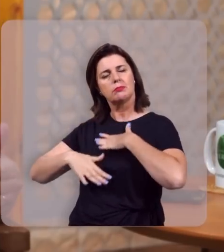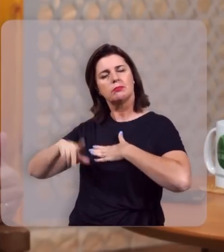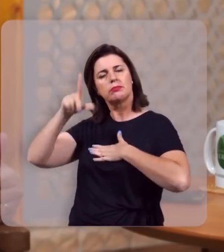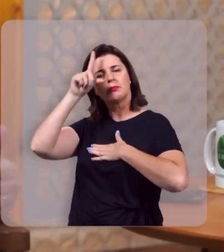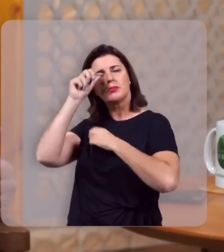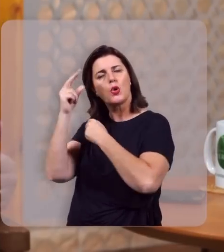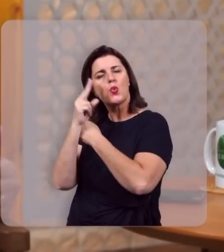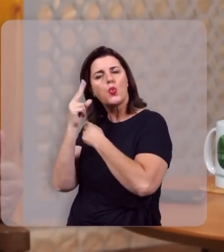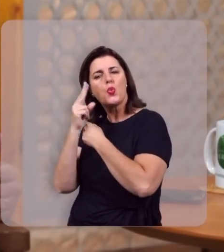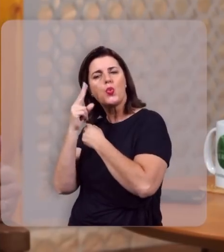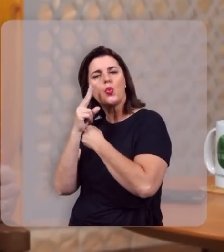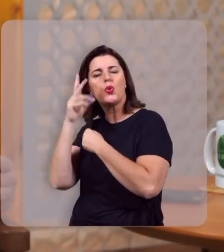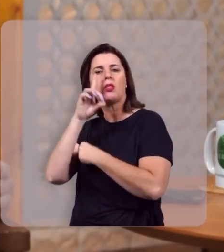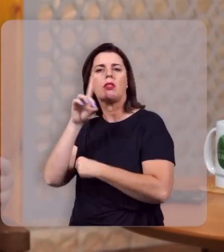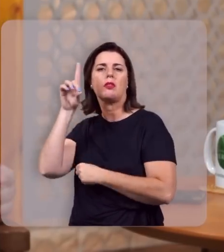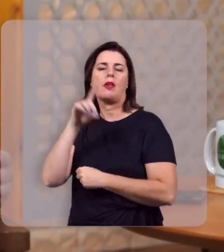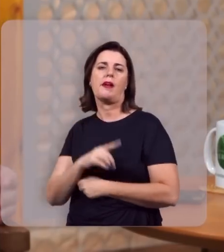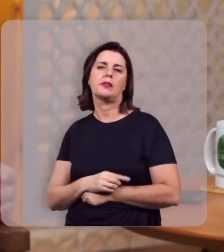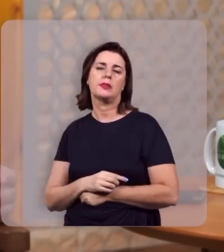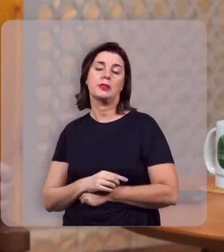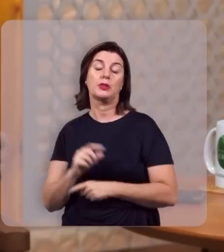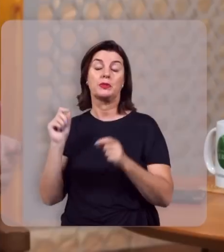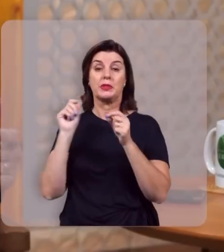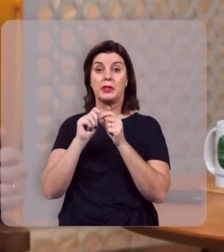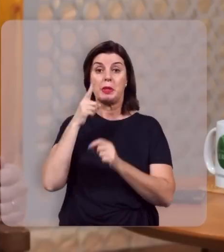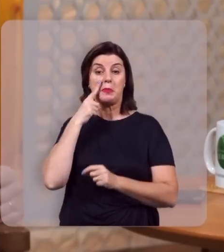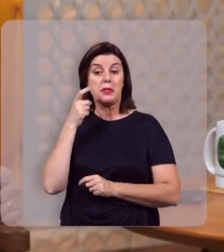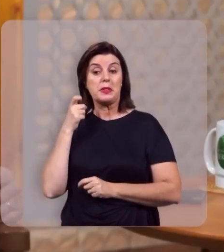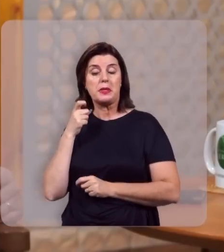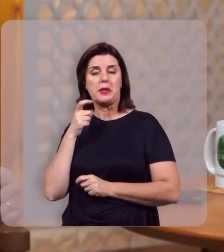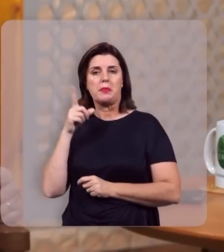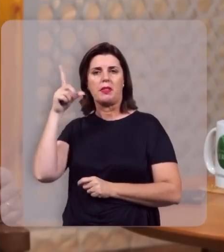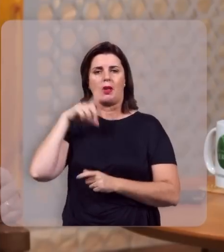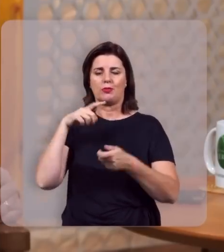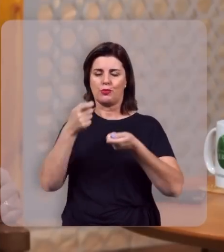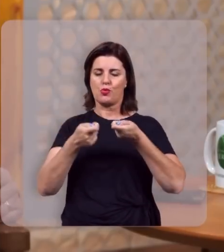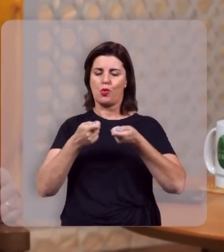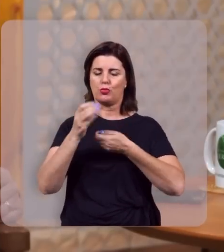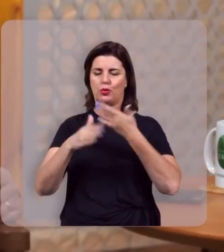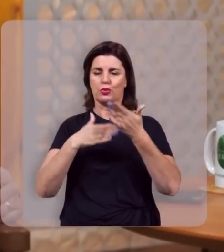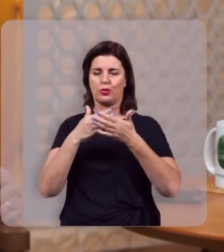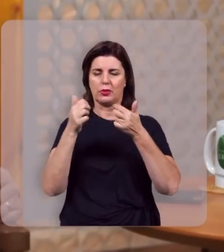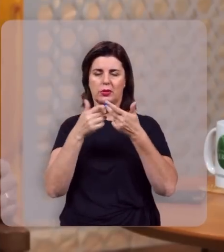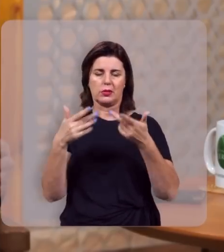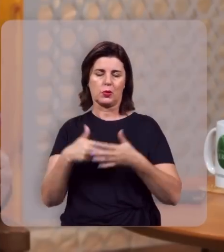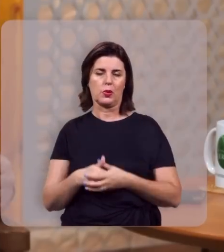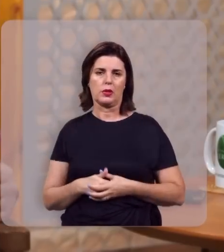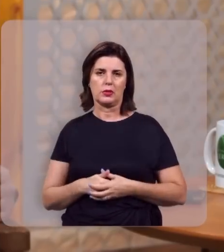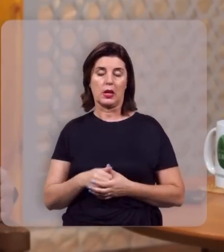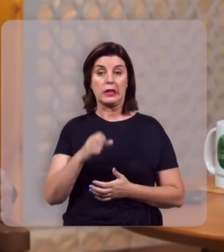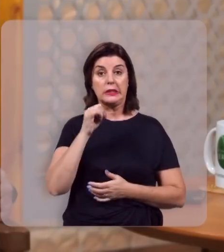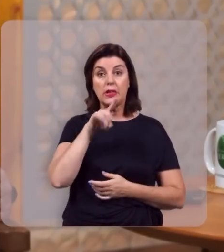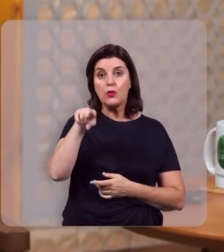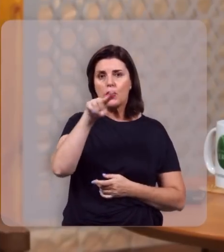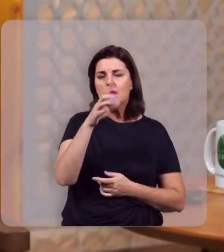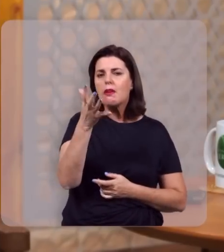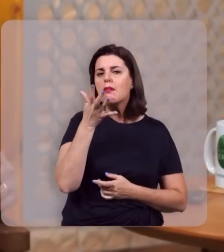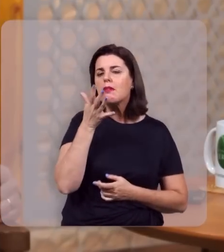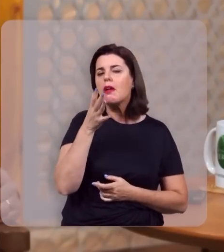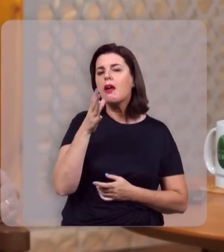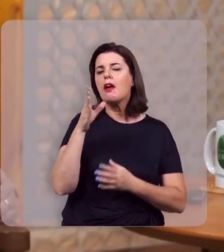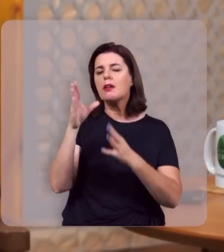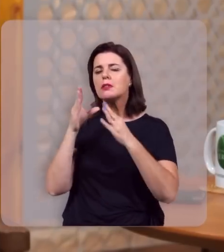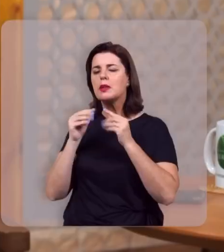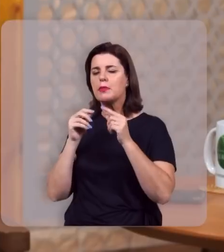o cuidado da parte de Deus, o fazendo perceber que Ele está no controle de todas as coisas. Se você quer receber